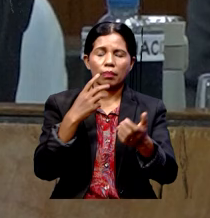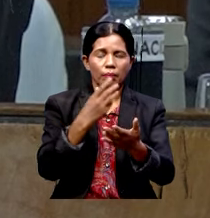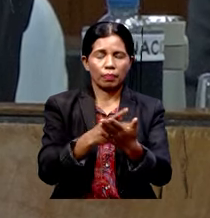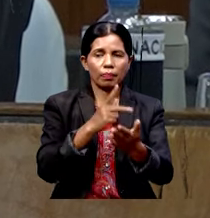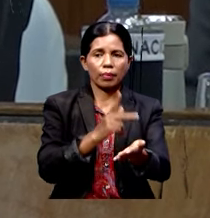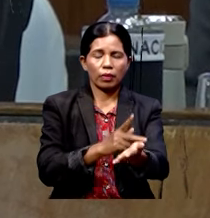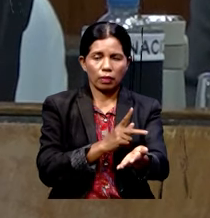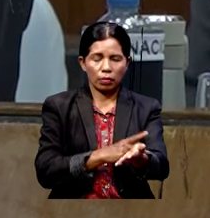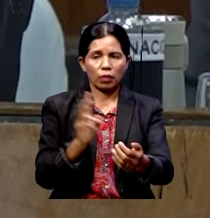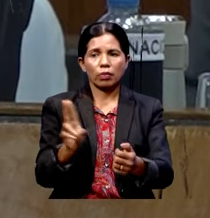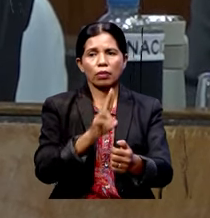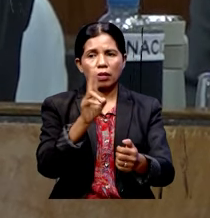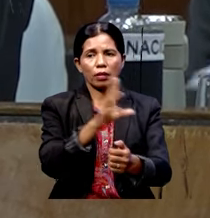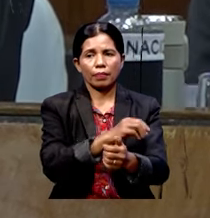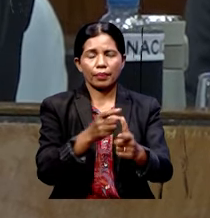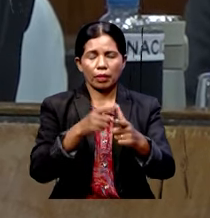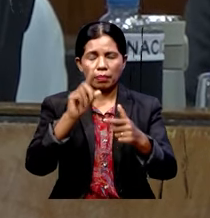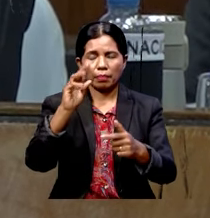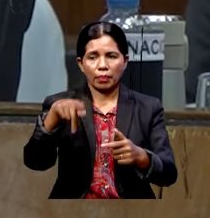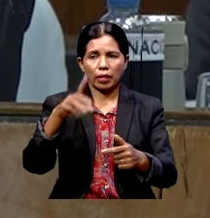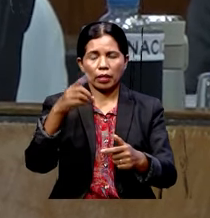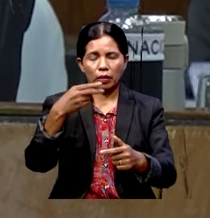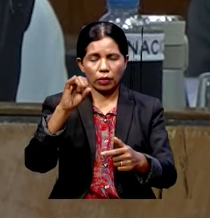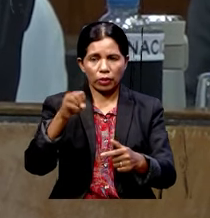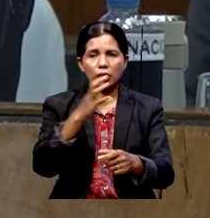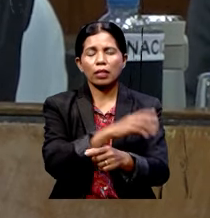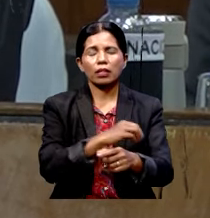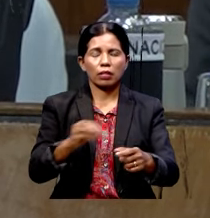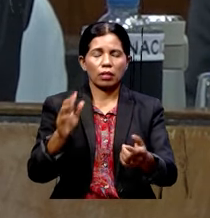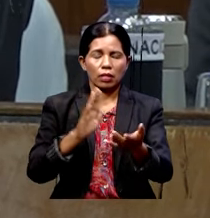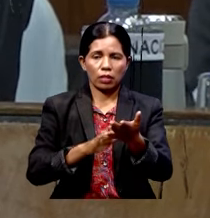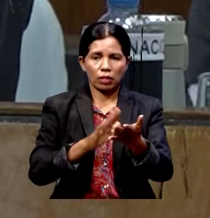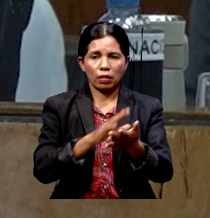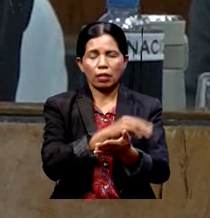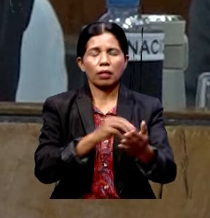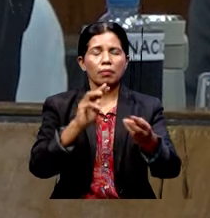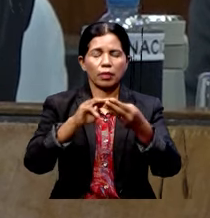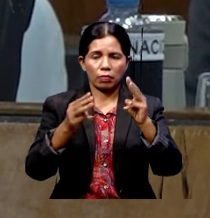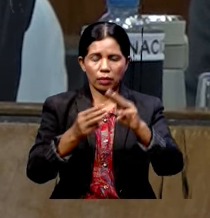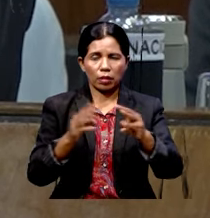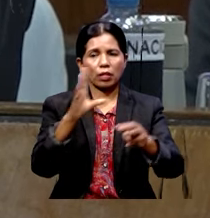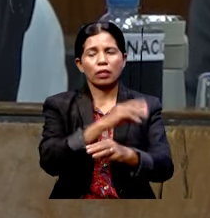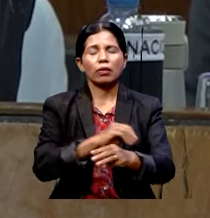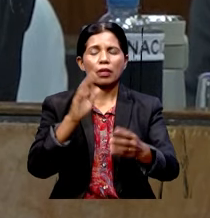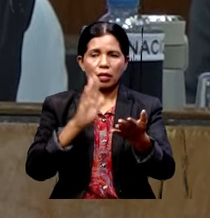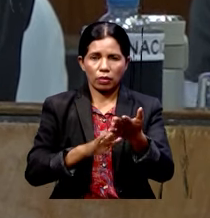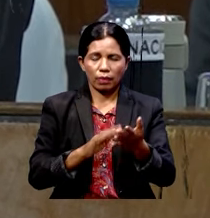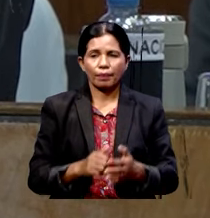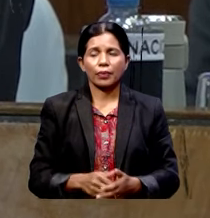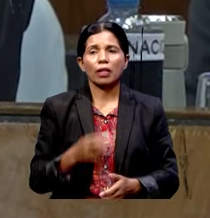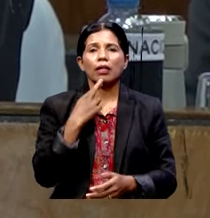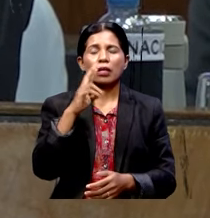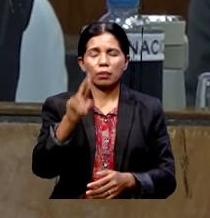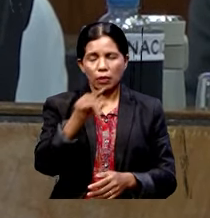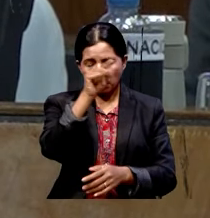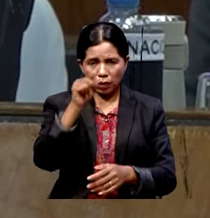a utilização de novas pedagogias no ensino das ciências e matemáticas nas escolas. E responde a pergunta